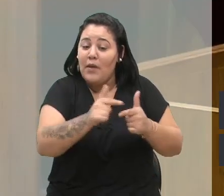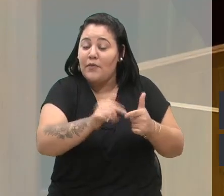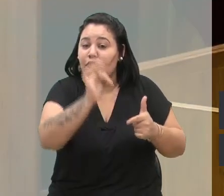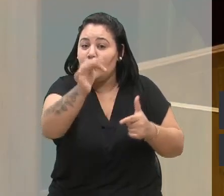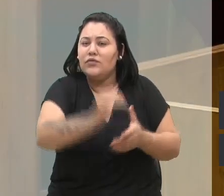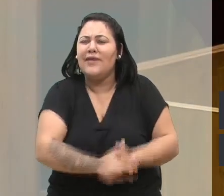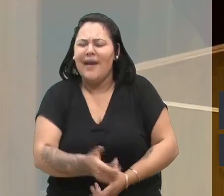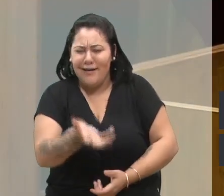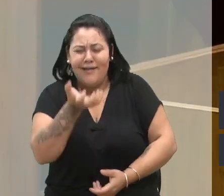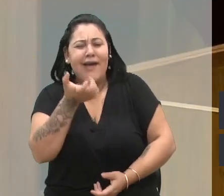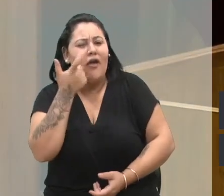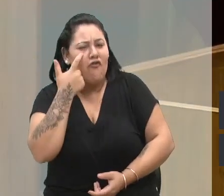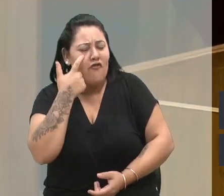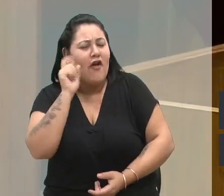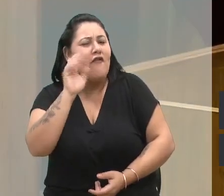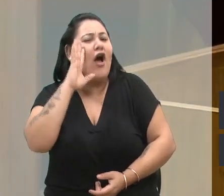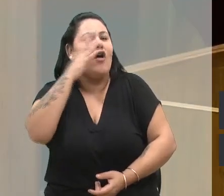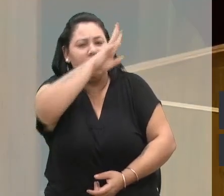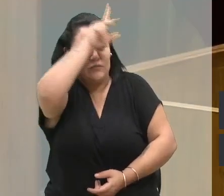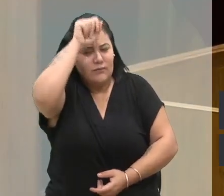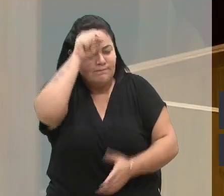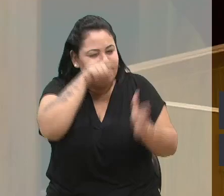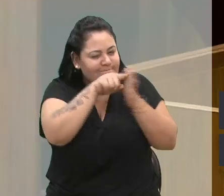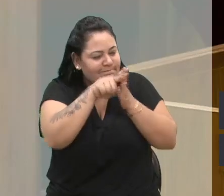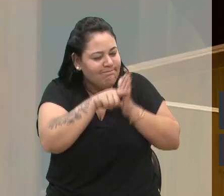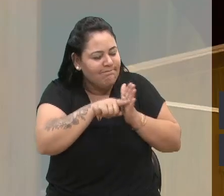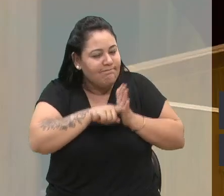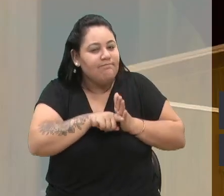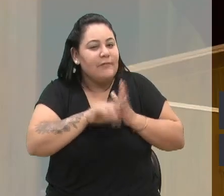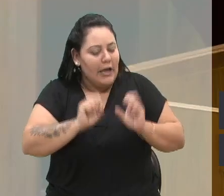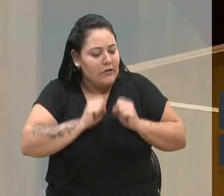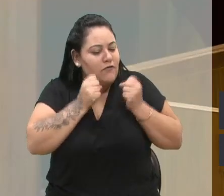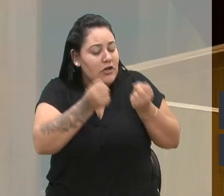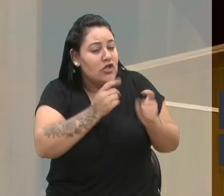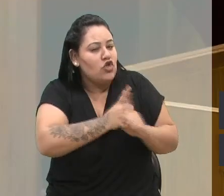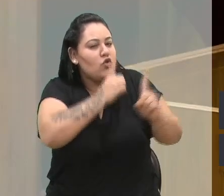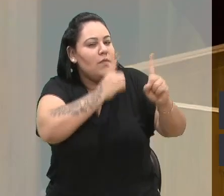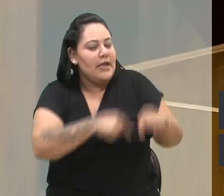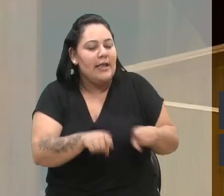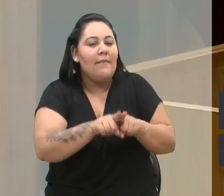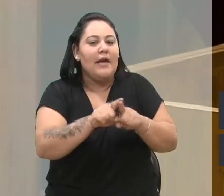Sei que a Prefeitura está se empenhando também em